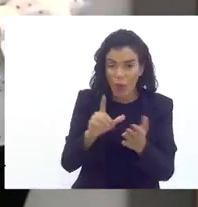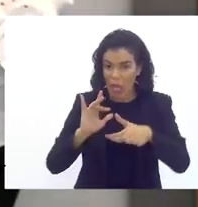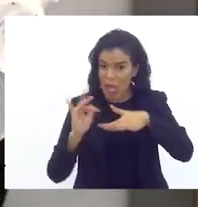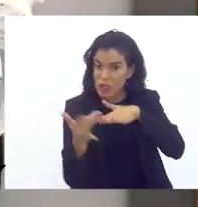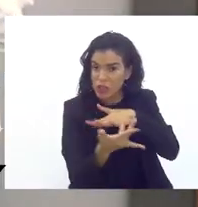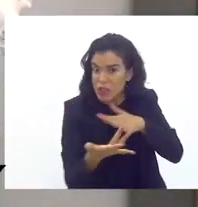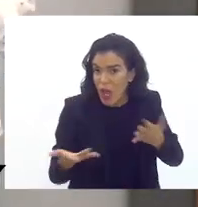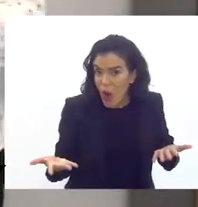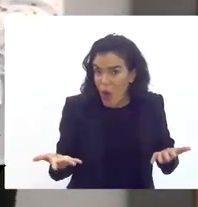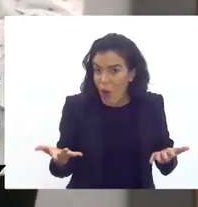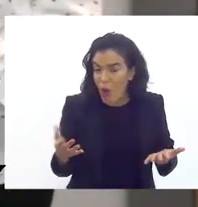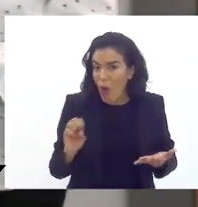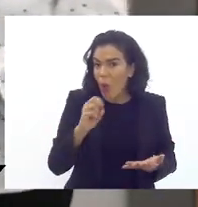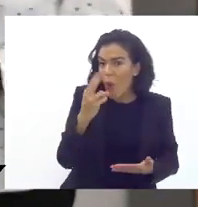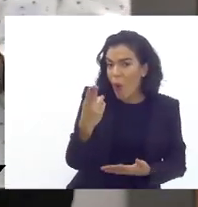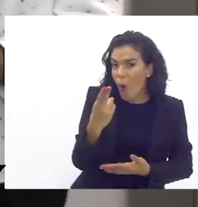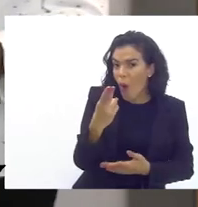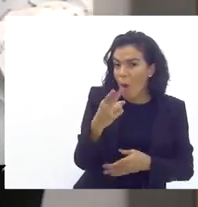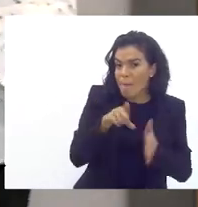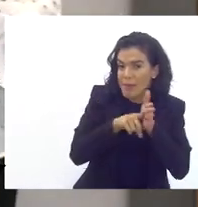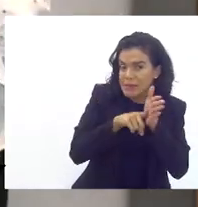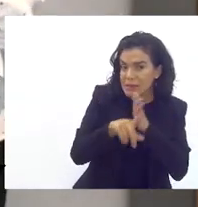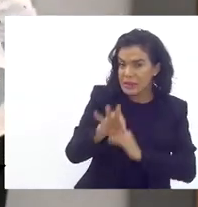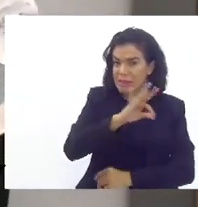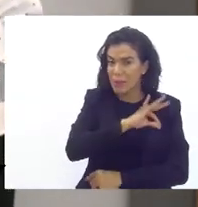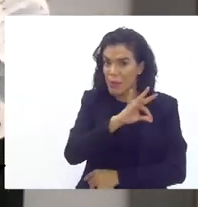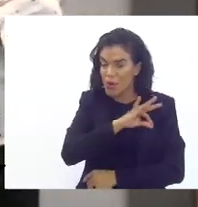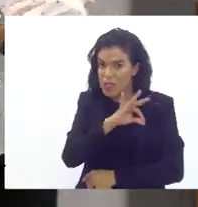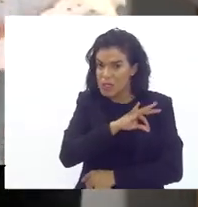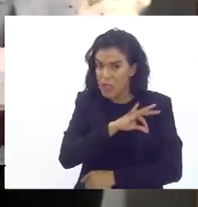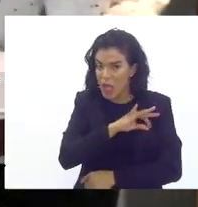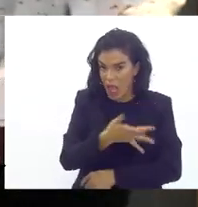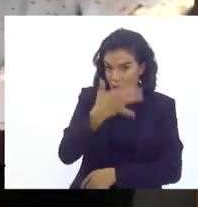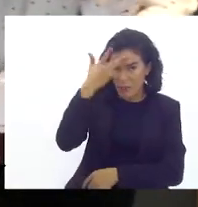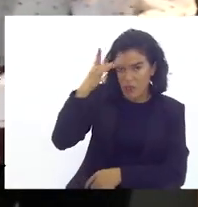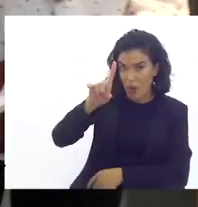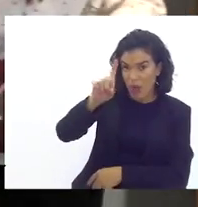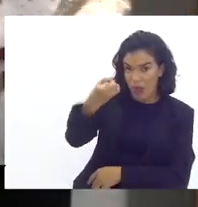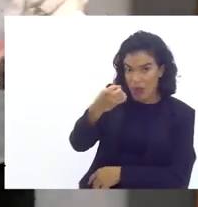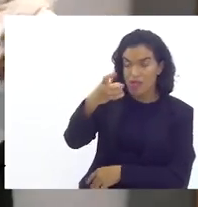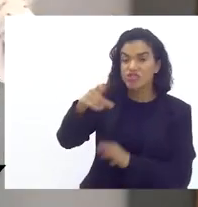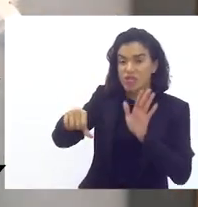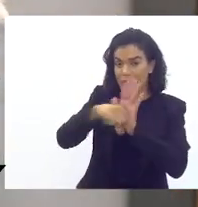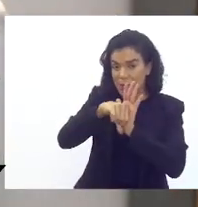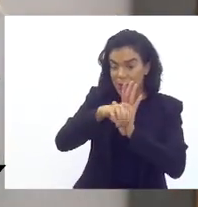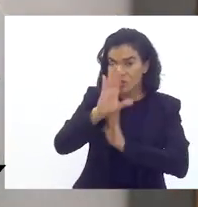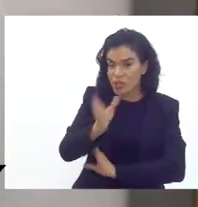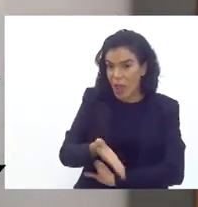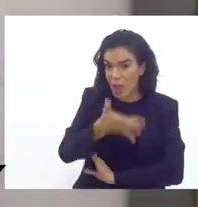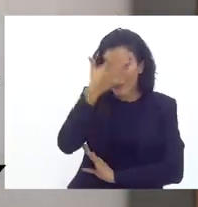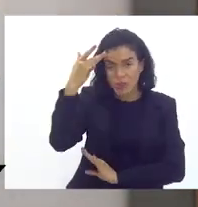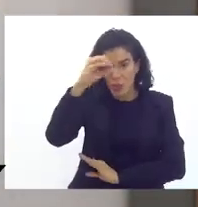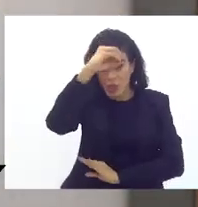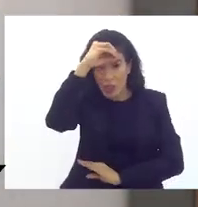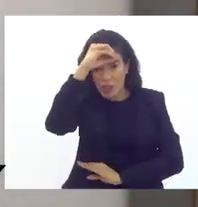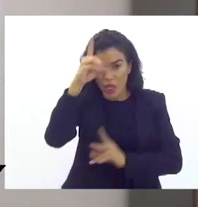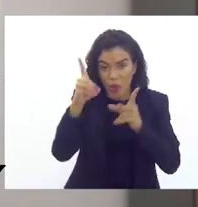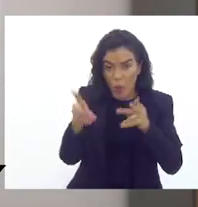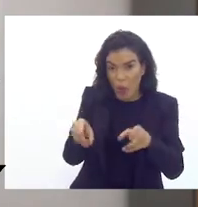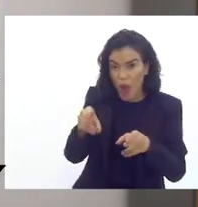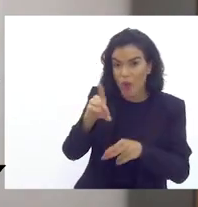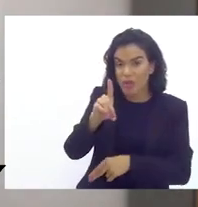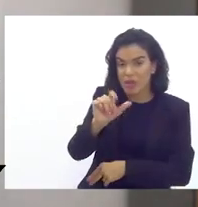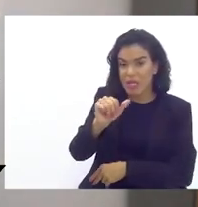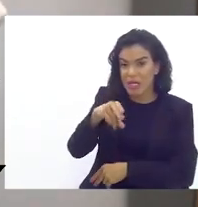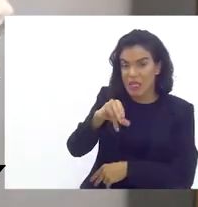vendo um dado da Polícia Civil São pessoas que já cometeram esse crime São pessoas inocentes como Danilo que